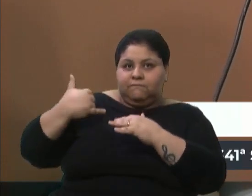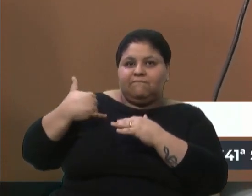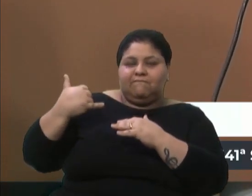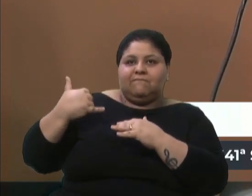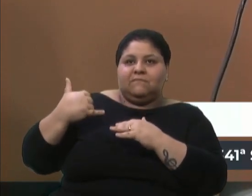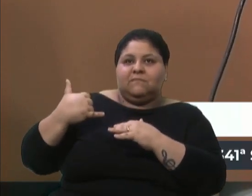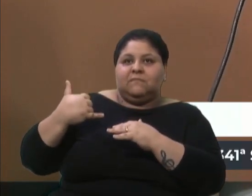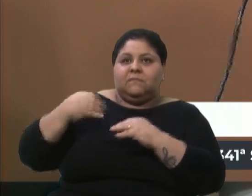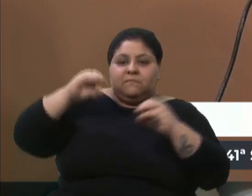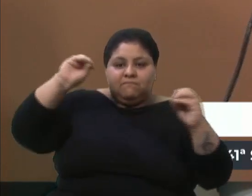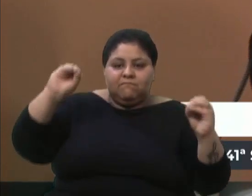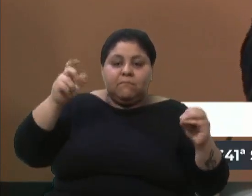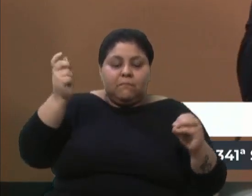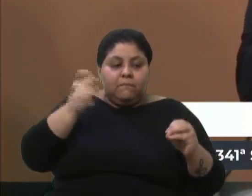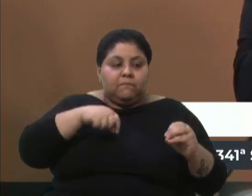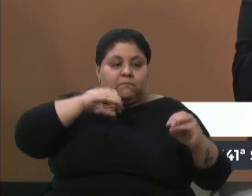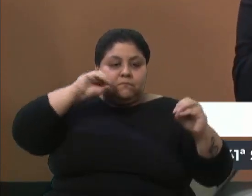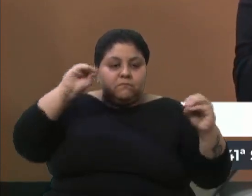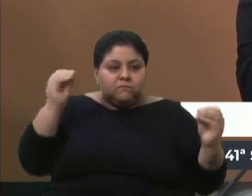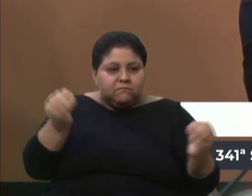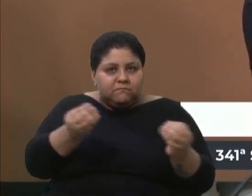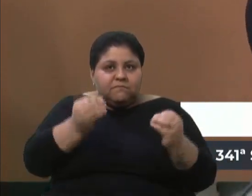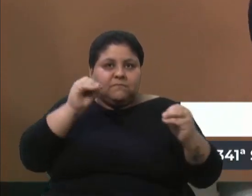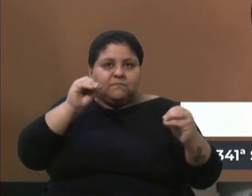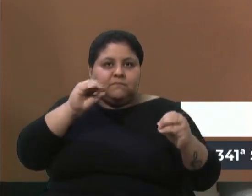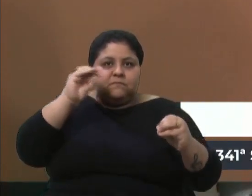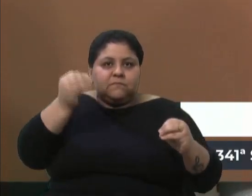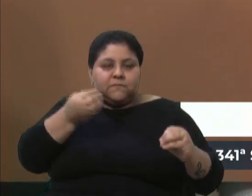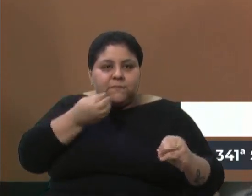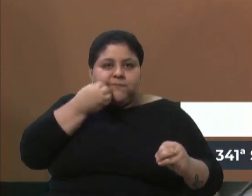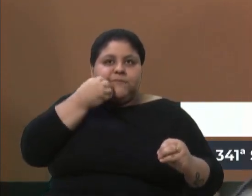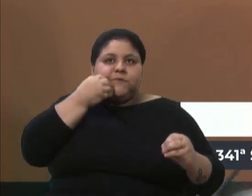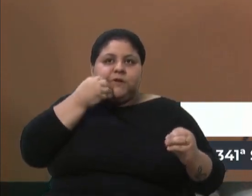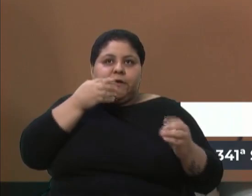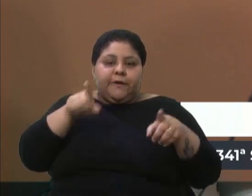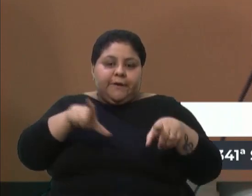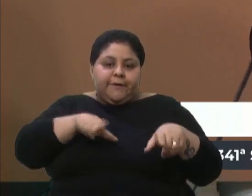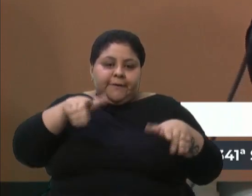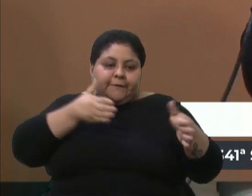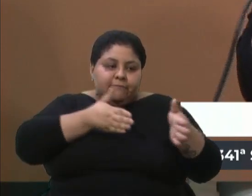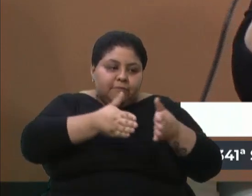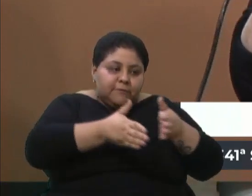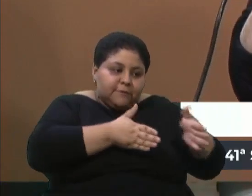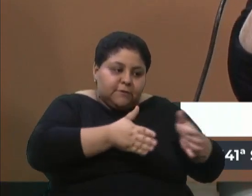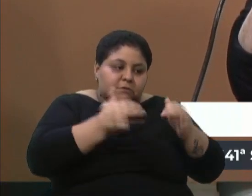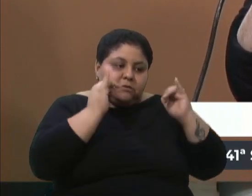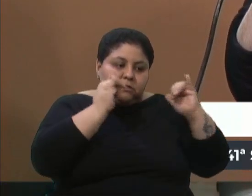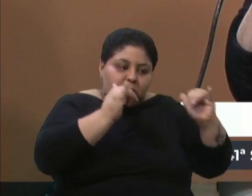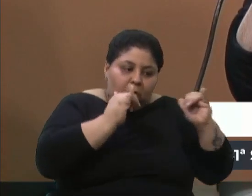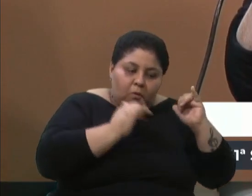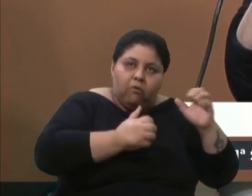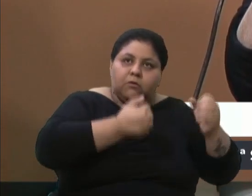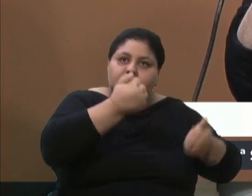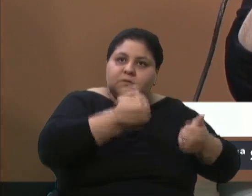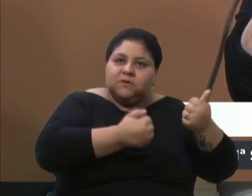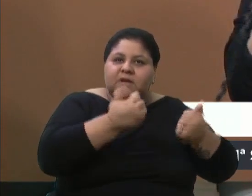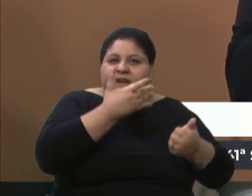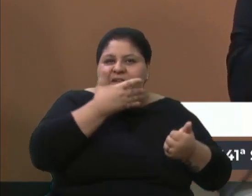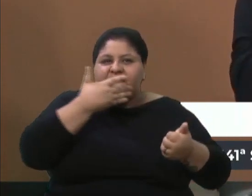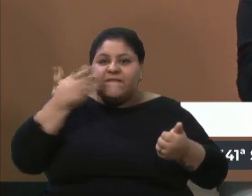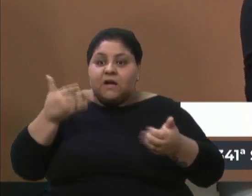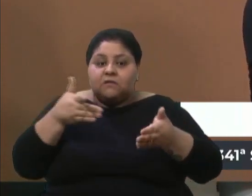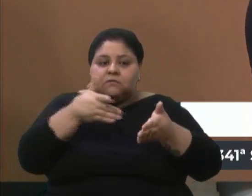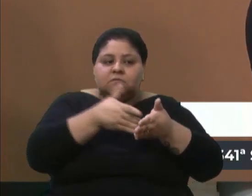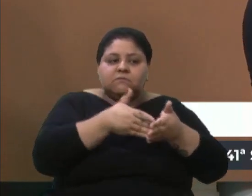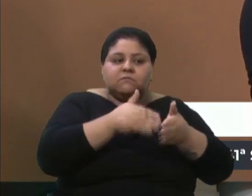oportunidade. Para aqueles que têm acesso a ônibus, que têm acesso a carro, é muito fácil ir para a escola. Então, é